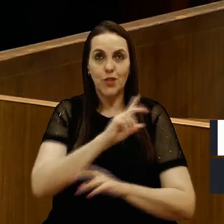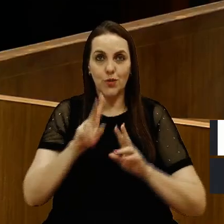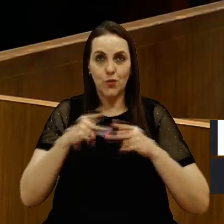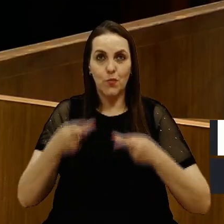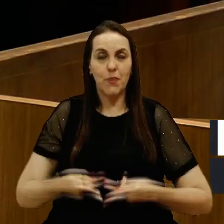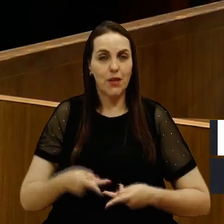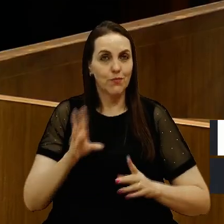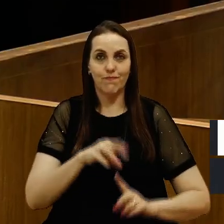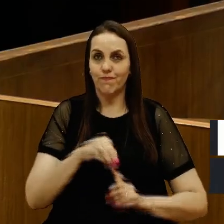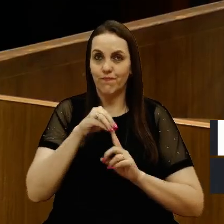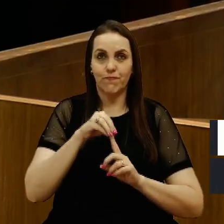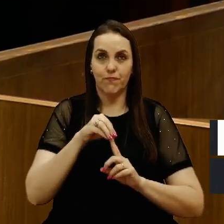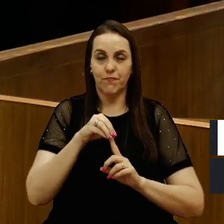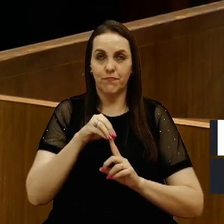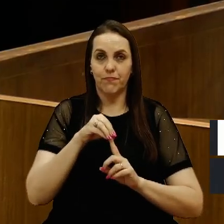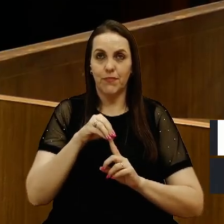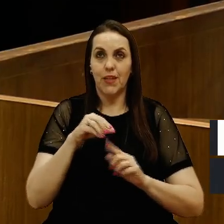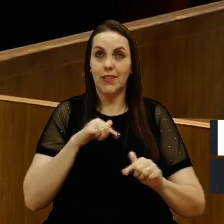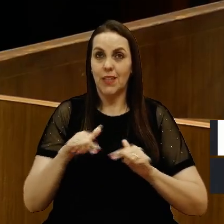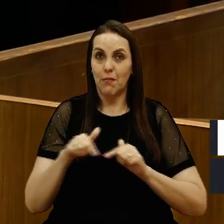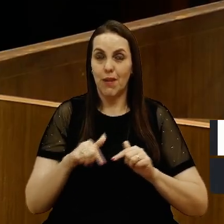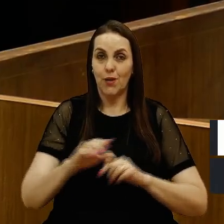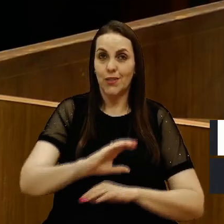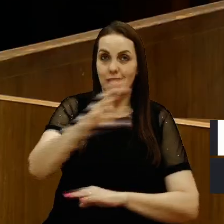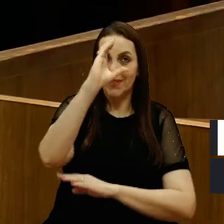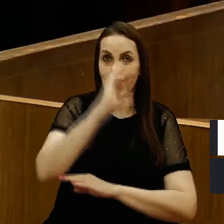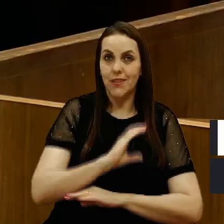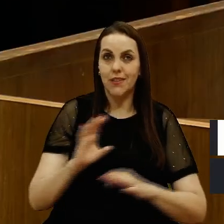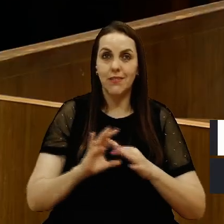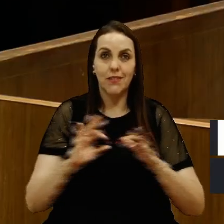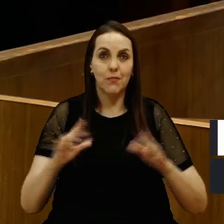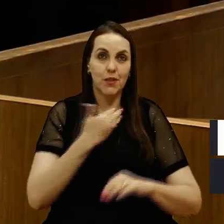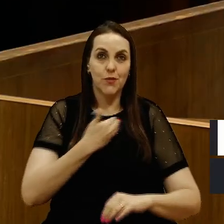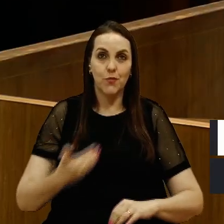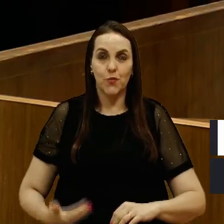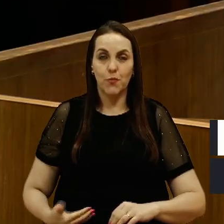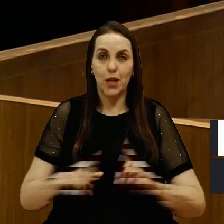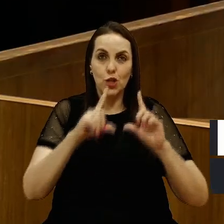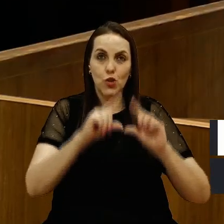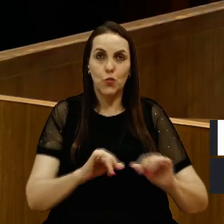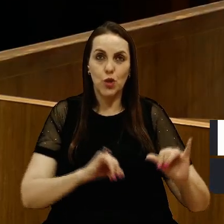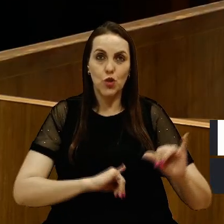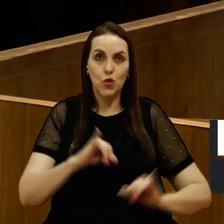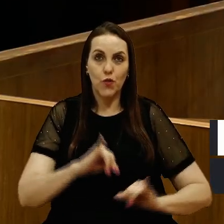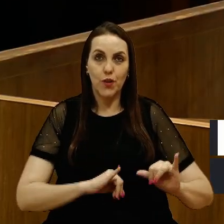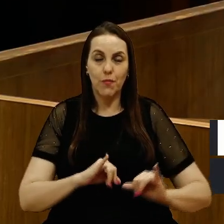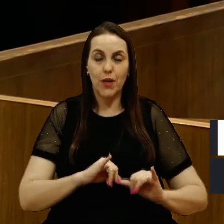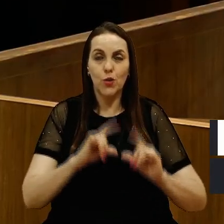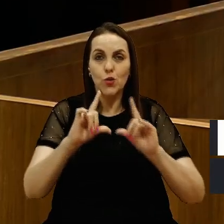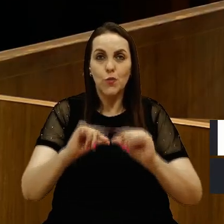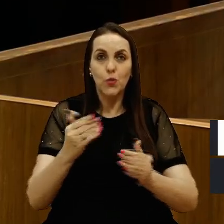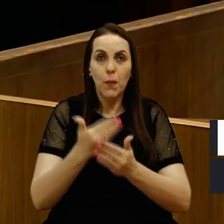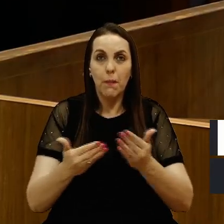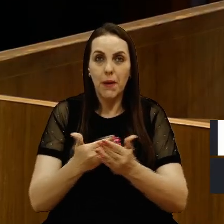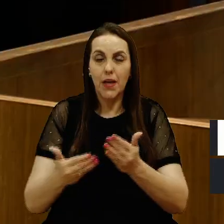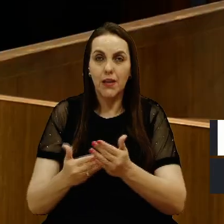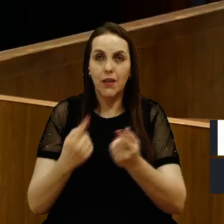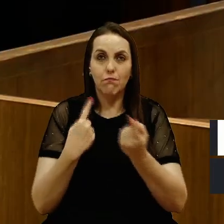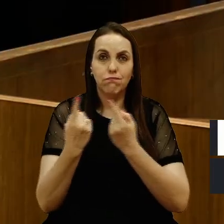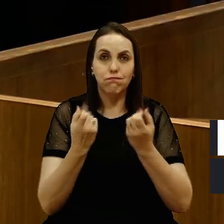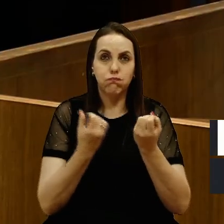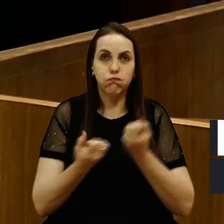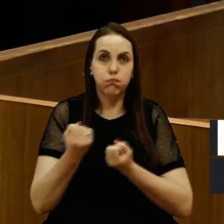fundamentais, do exercício da cidadania e das liberdades públicas, redução do sofrimento e diminuição das perdas, patrulhamento